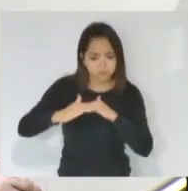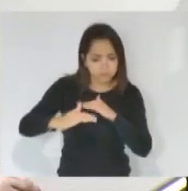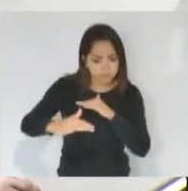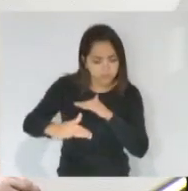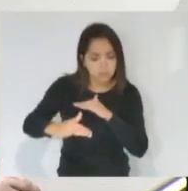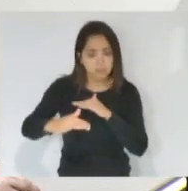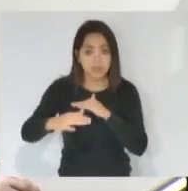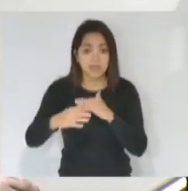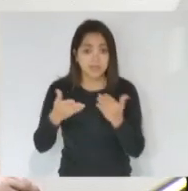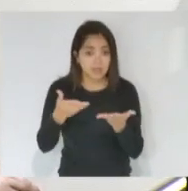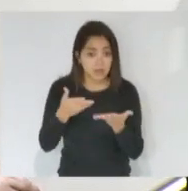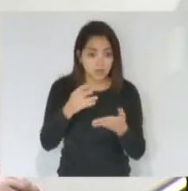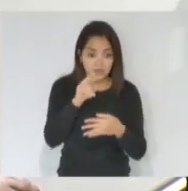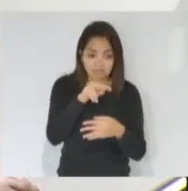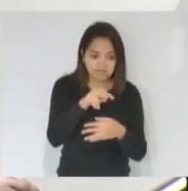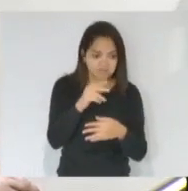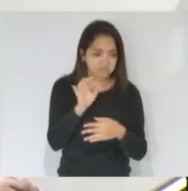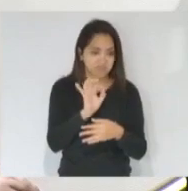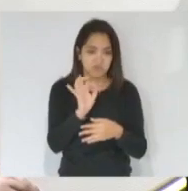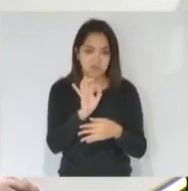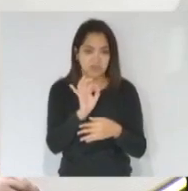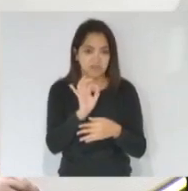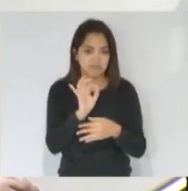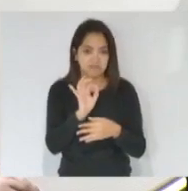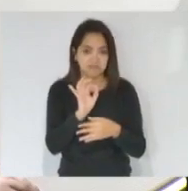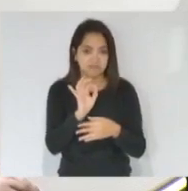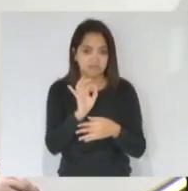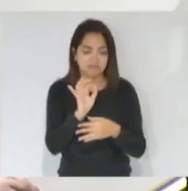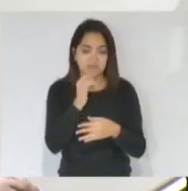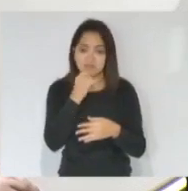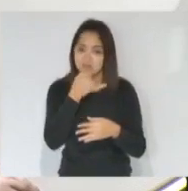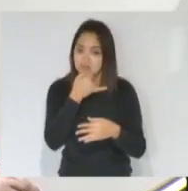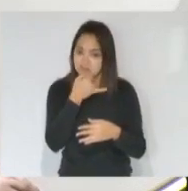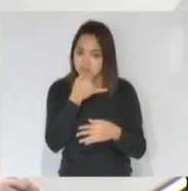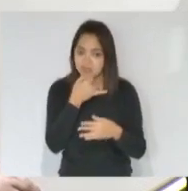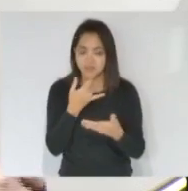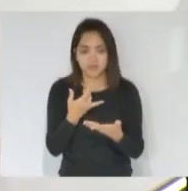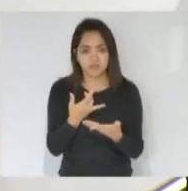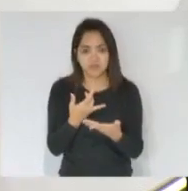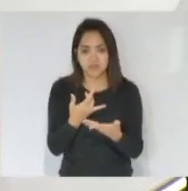não vemos, infelizmente, para nosso constrangimento até um